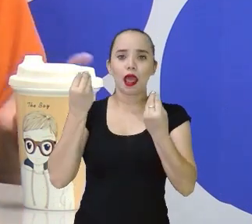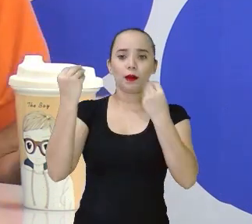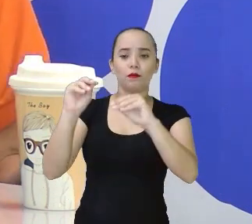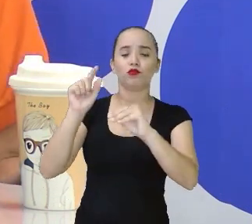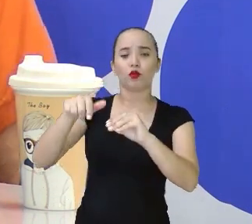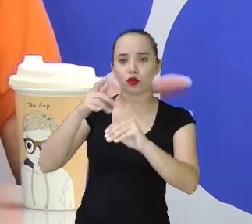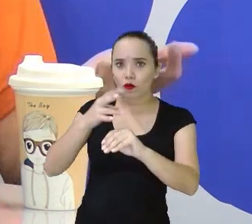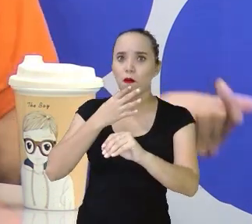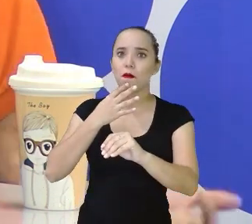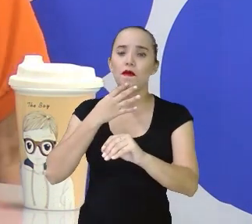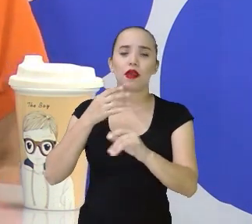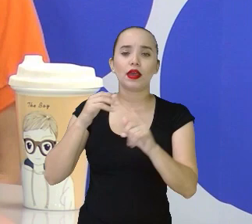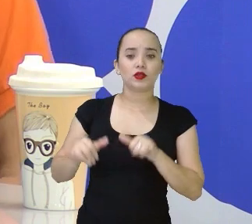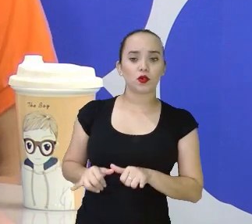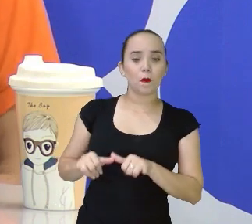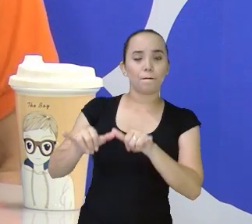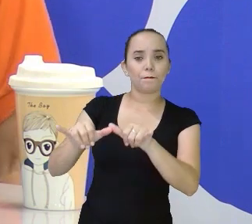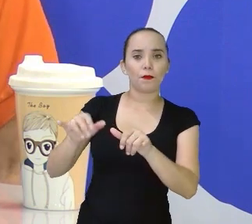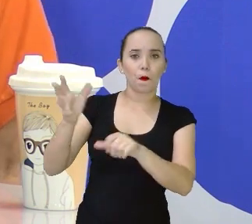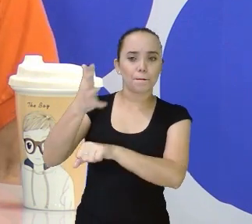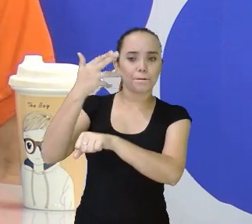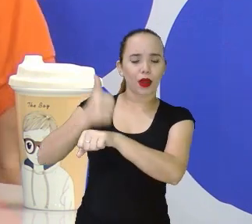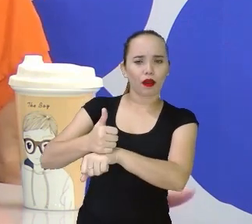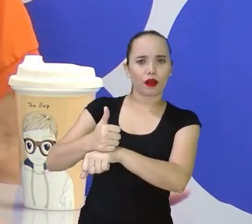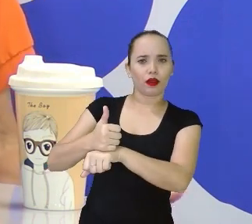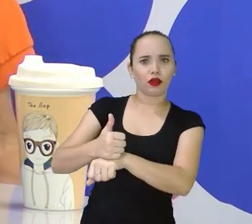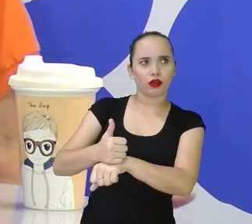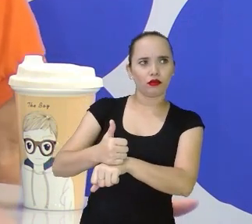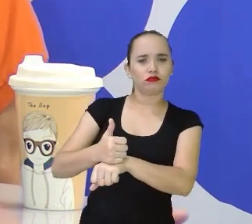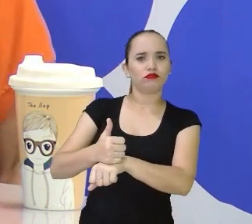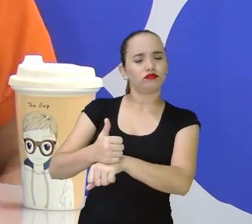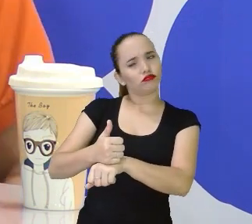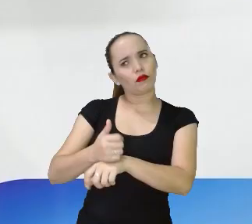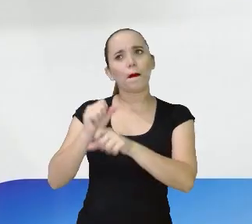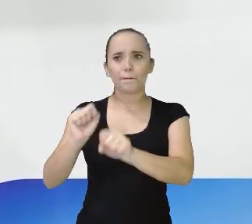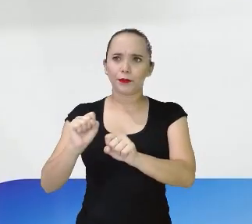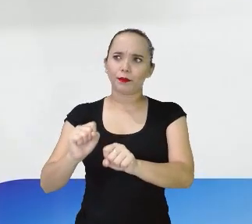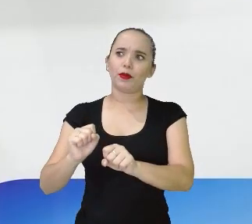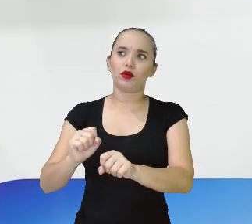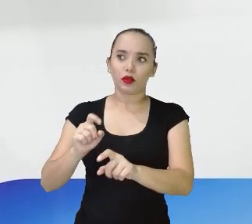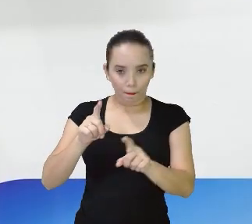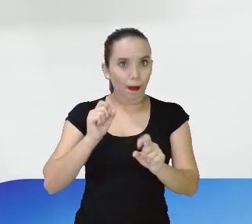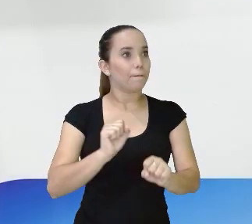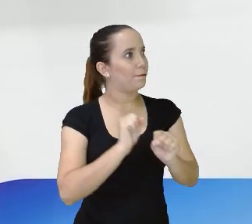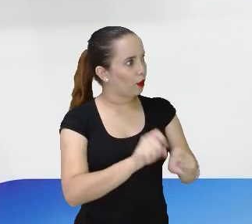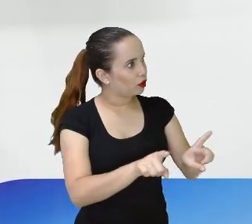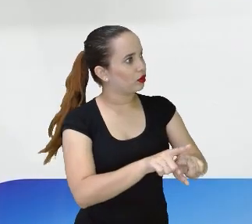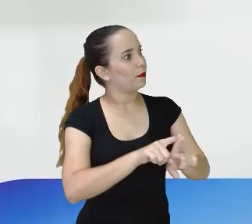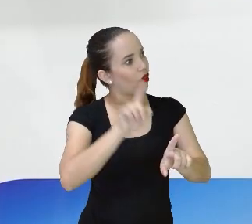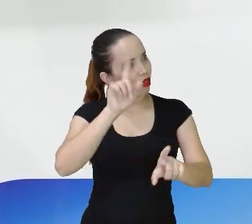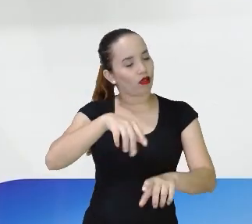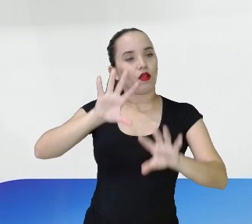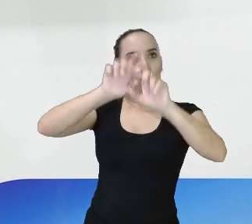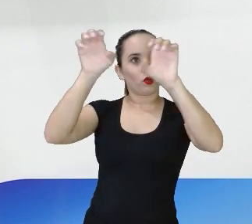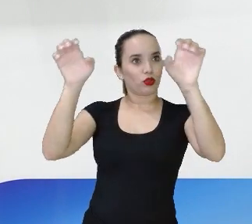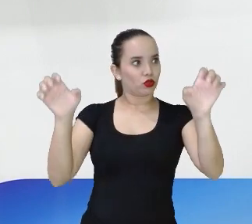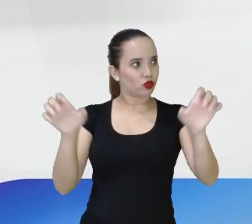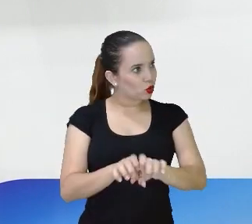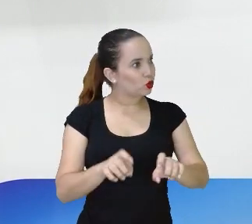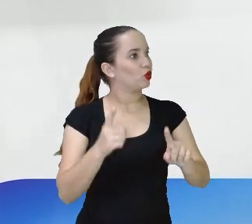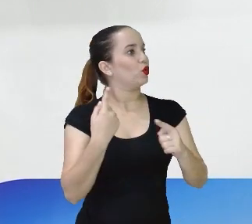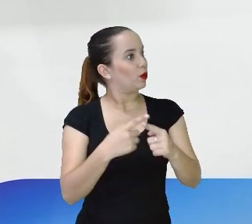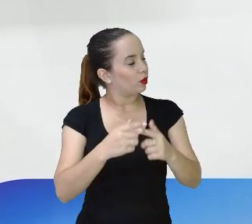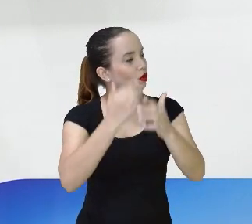parque, então pode ser o parque de Dona Lindu, né? Pode ser. Mas também pode ser o Parque das Esculturas, porque nós abrimos a